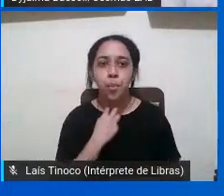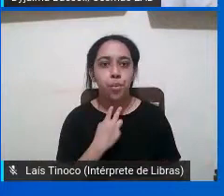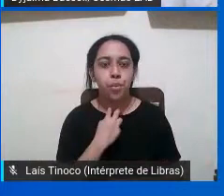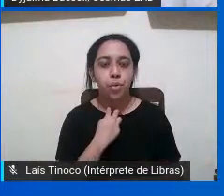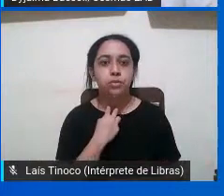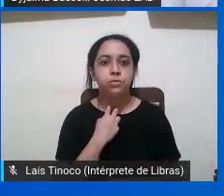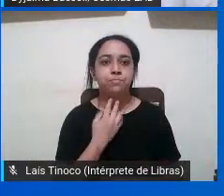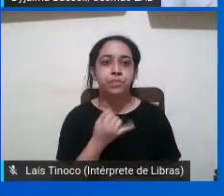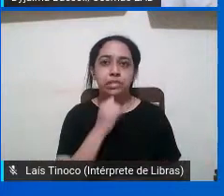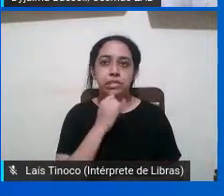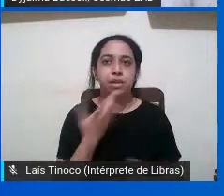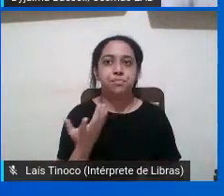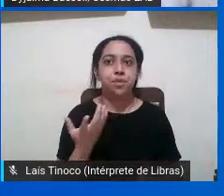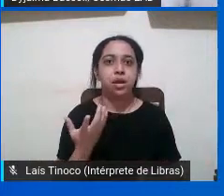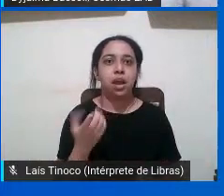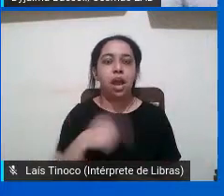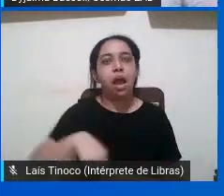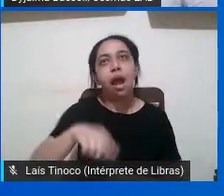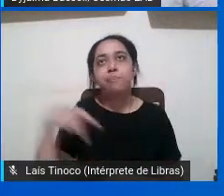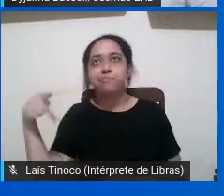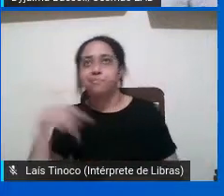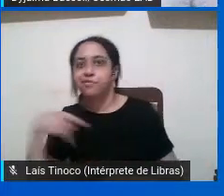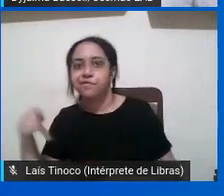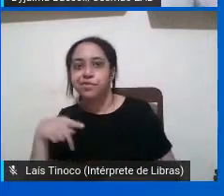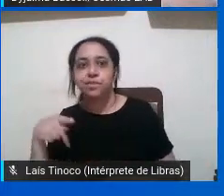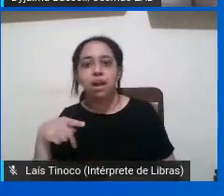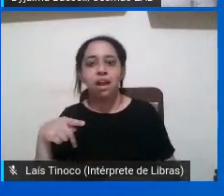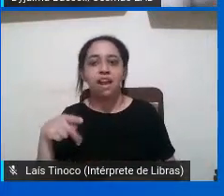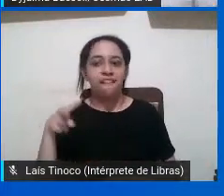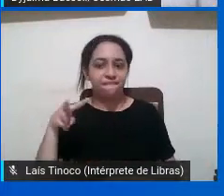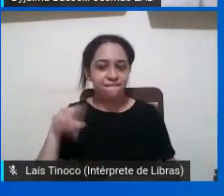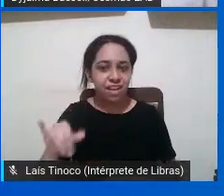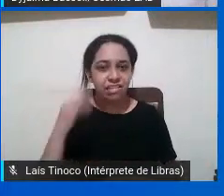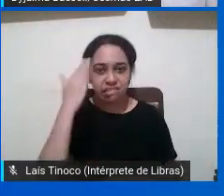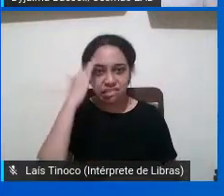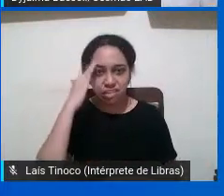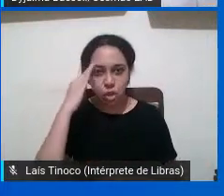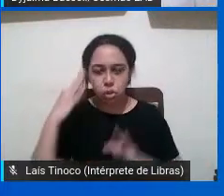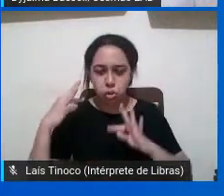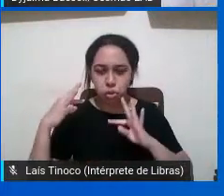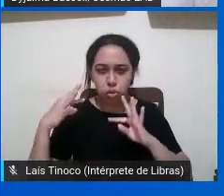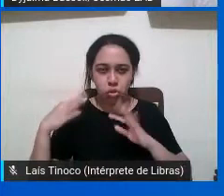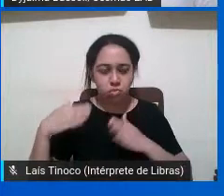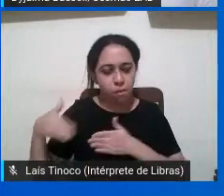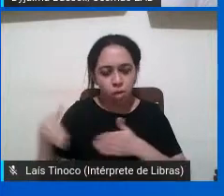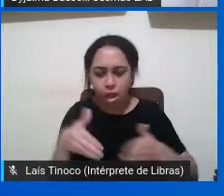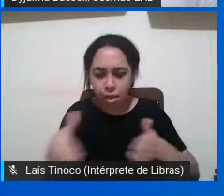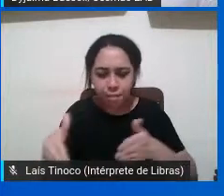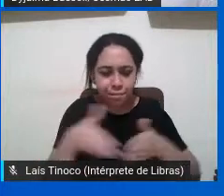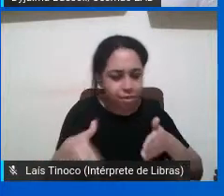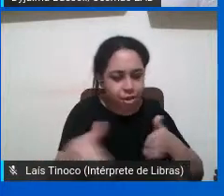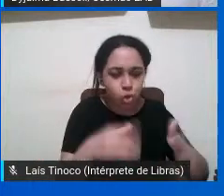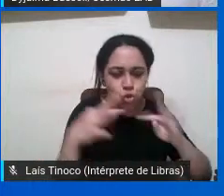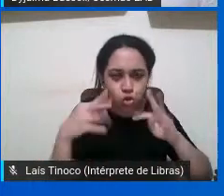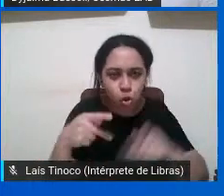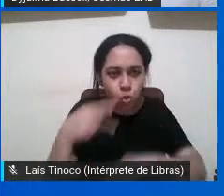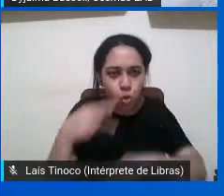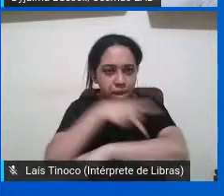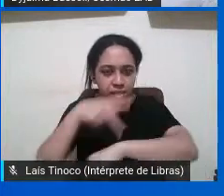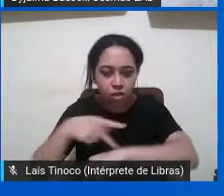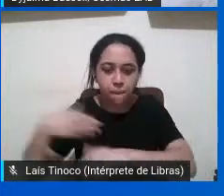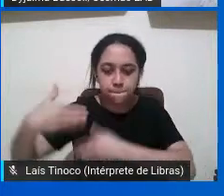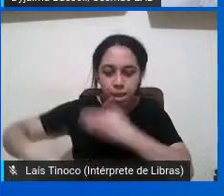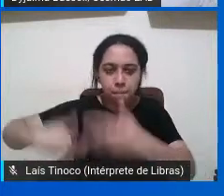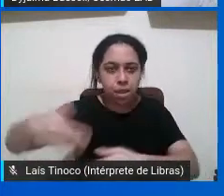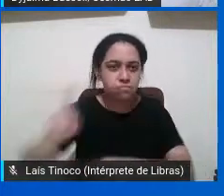expectativa de que o professor vai entender todos os trânsitos pedagógicos que nós temos ele tem que se sentir